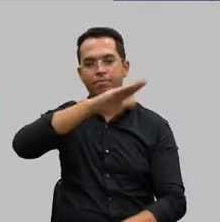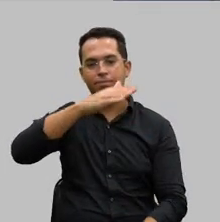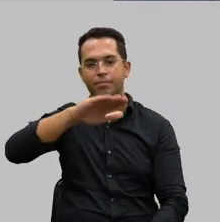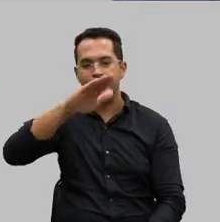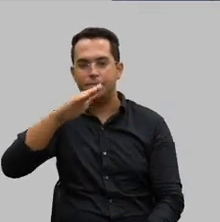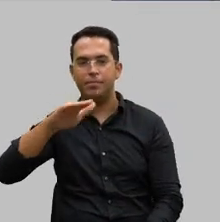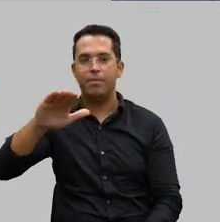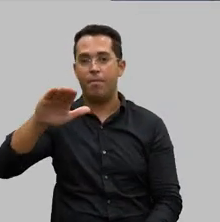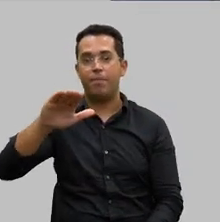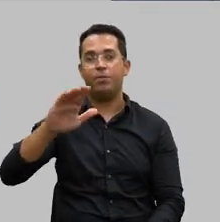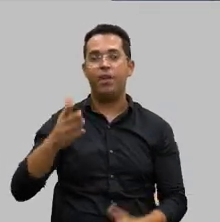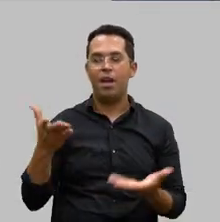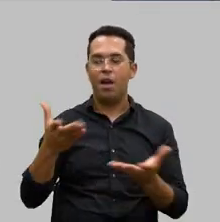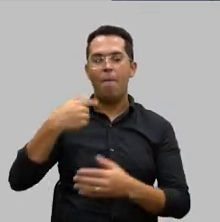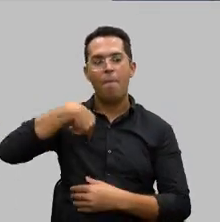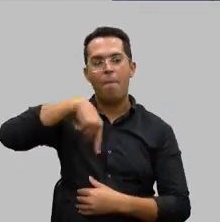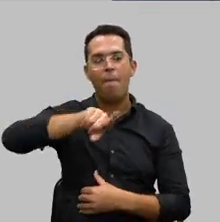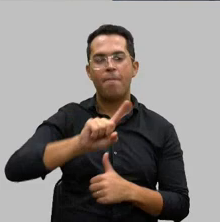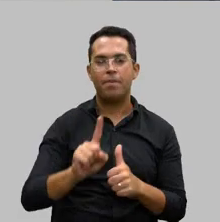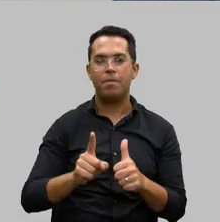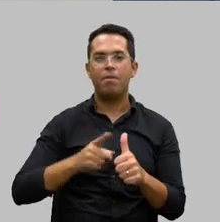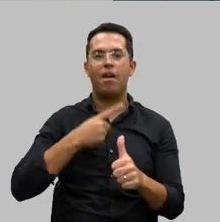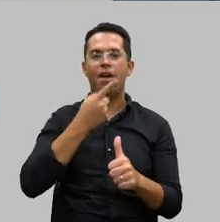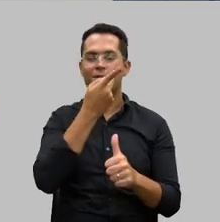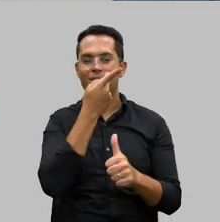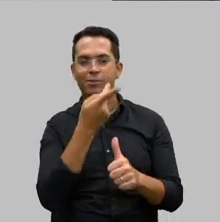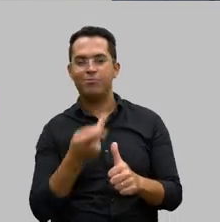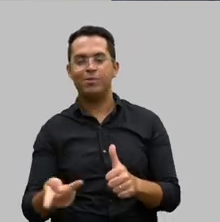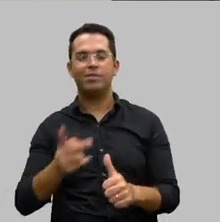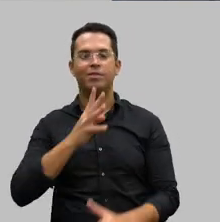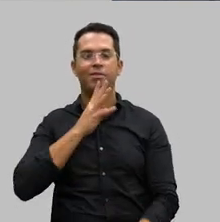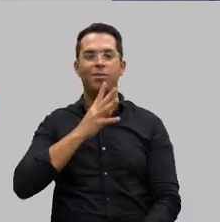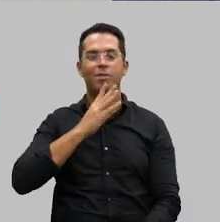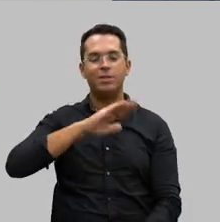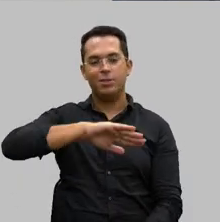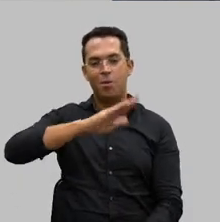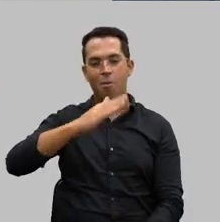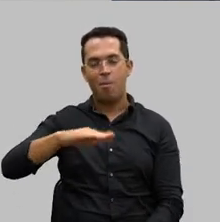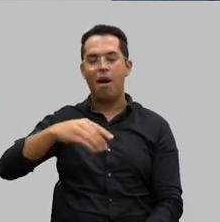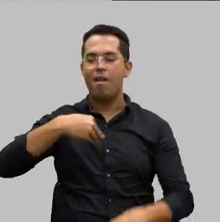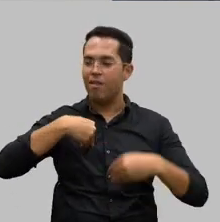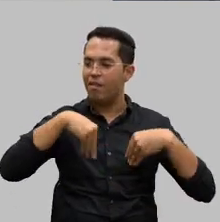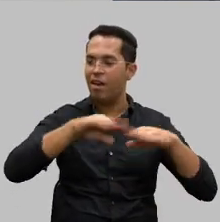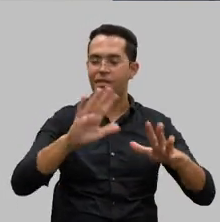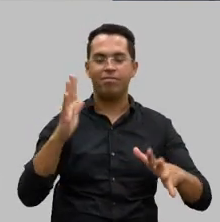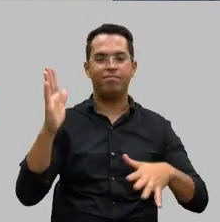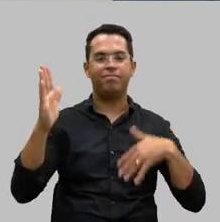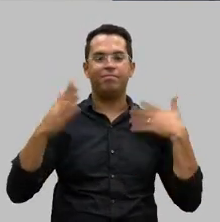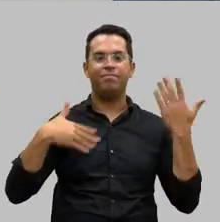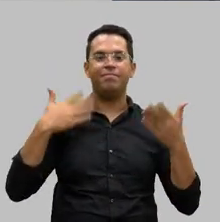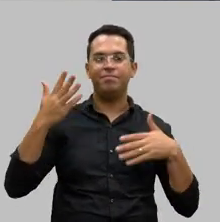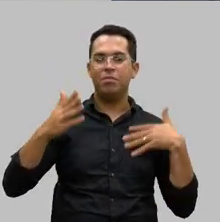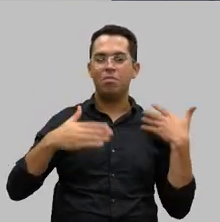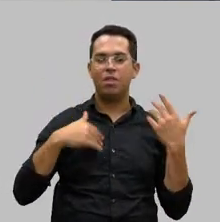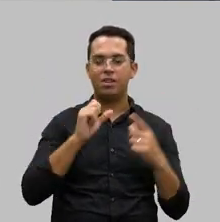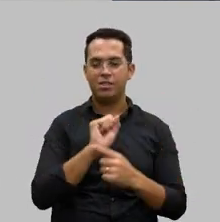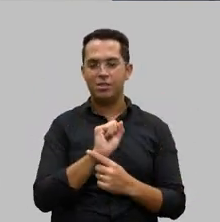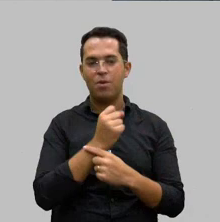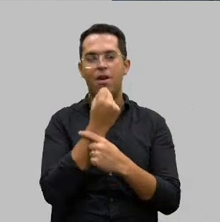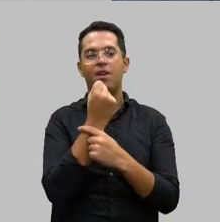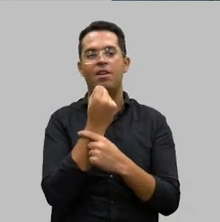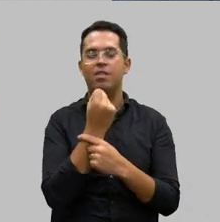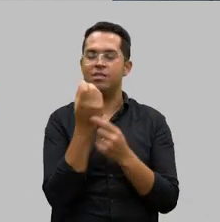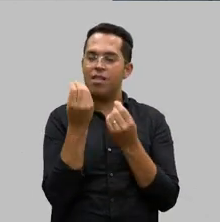assistência com todo acompanhamento com toda a segurança podendo preservar e dar ela pelo menos